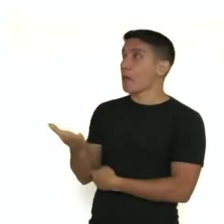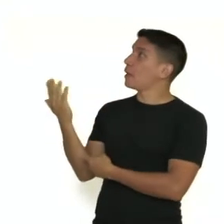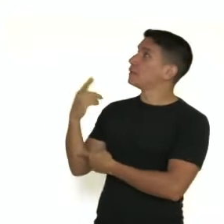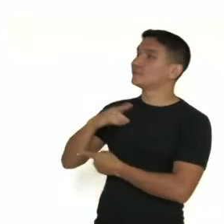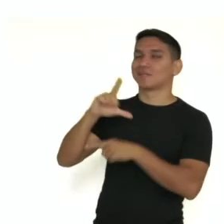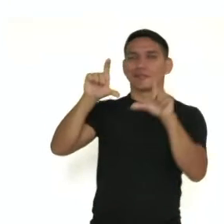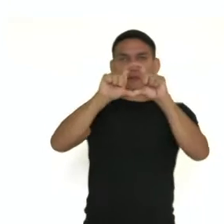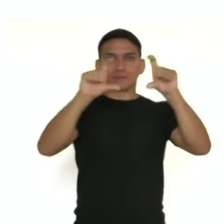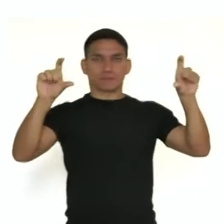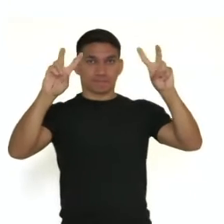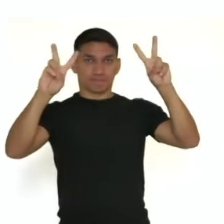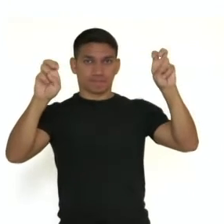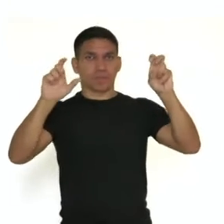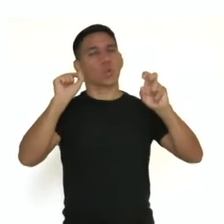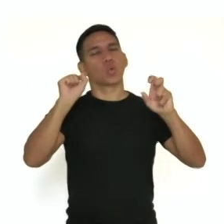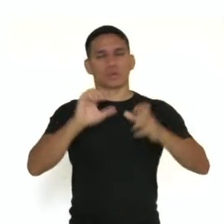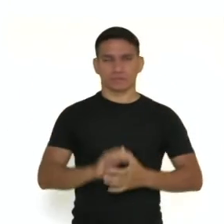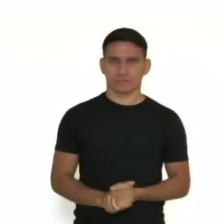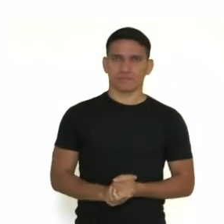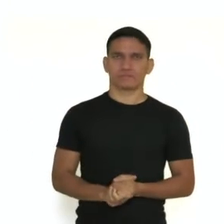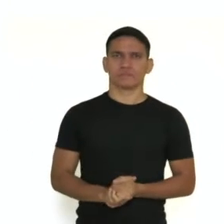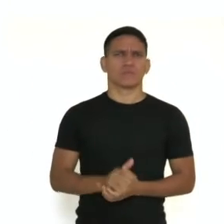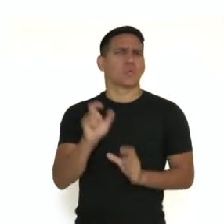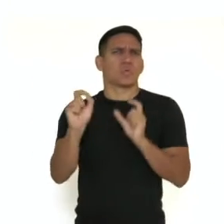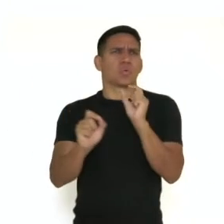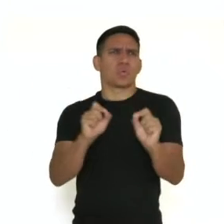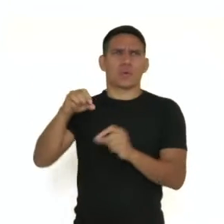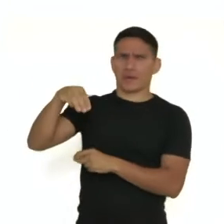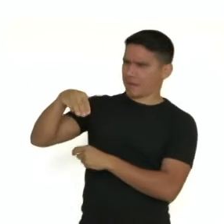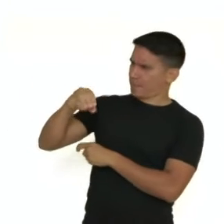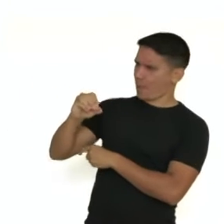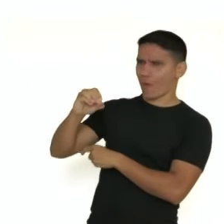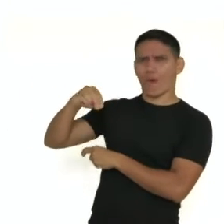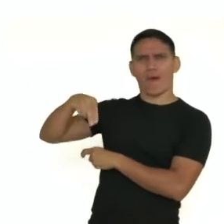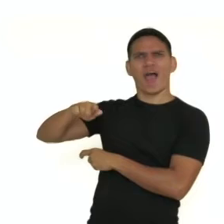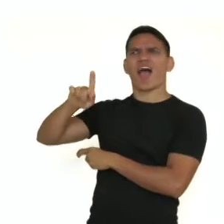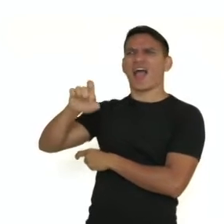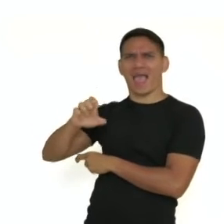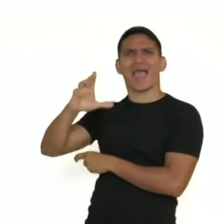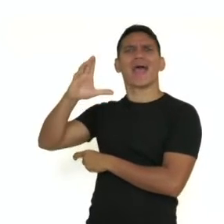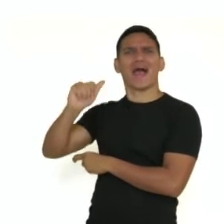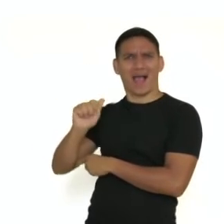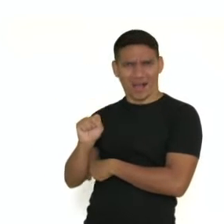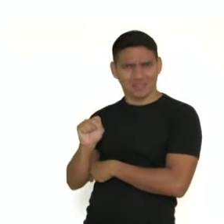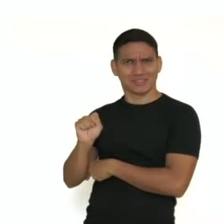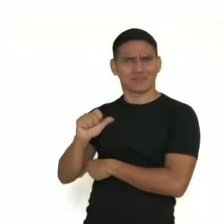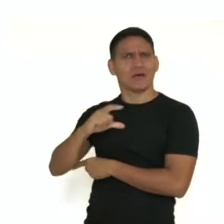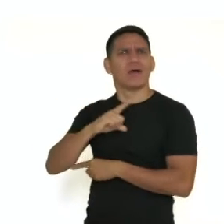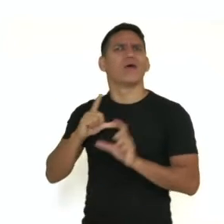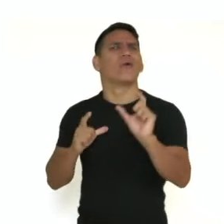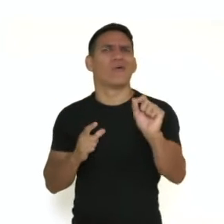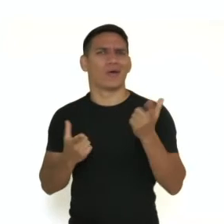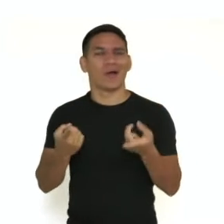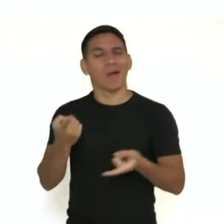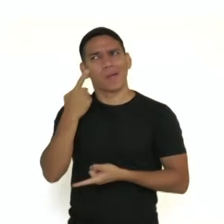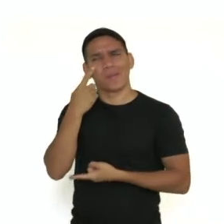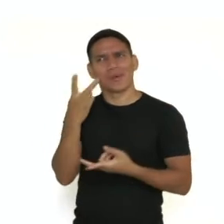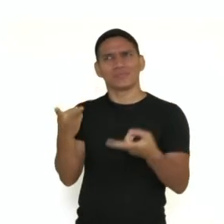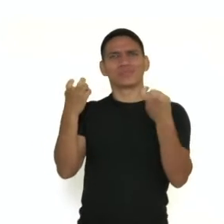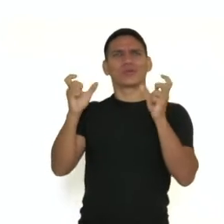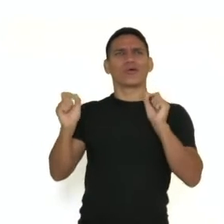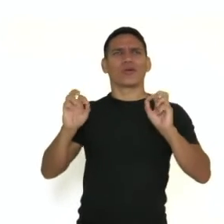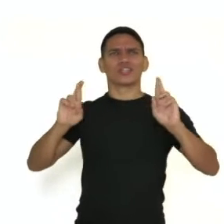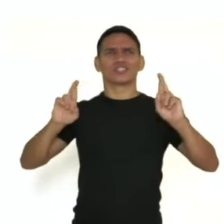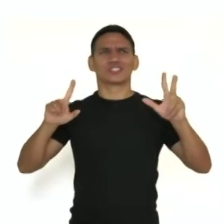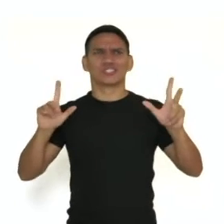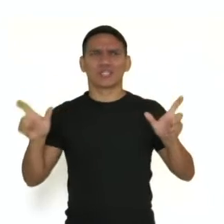o título, diz o seguinte: o que é que as moquecas têm? Veja as diferenças entre a baiana e a capixaba. Então perceberam aqui? Então